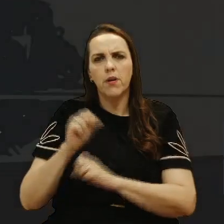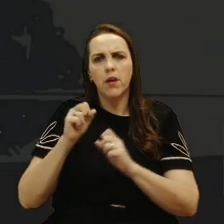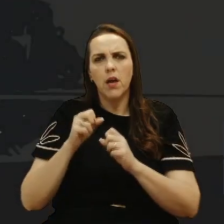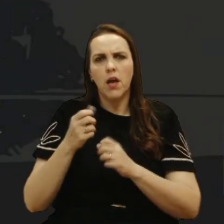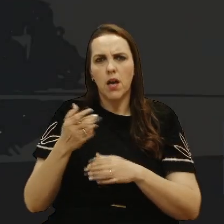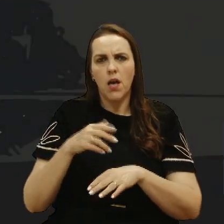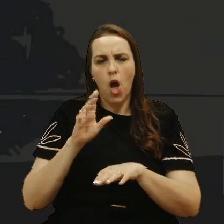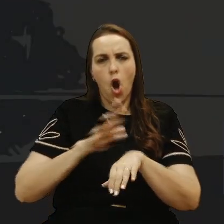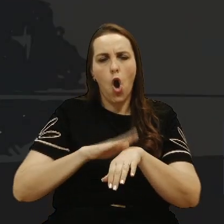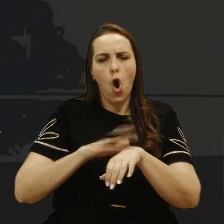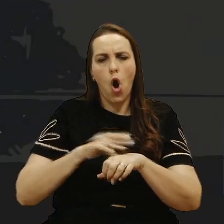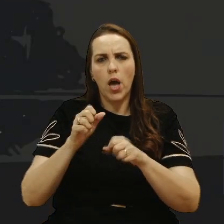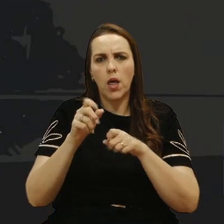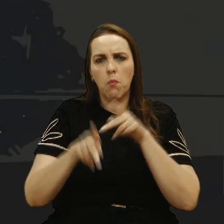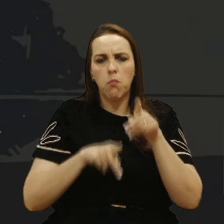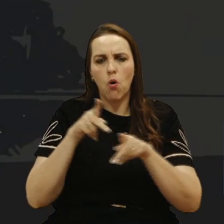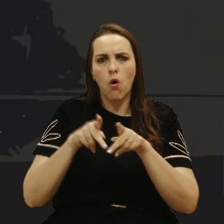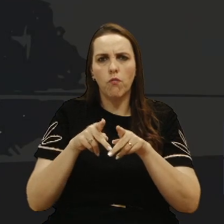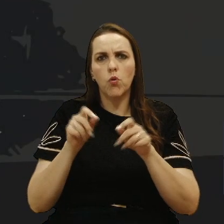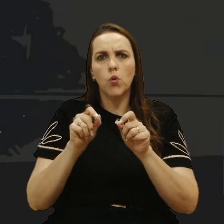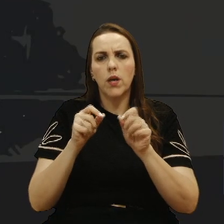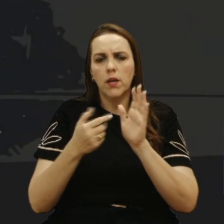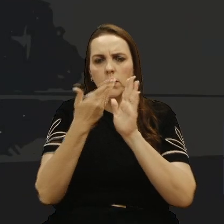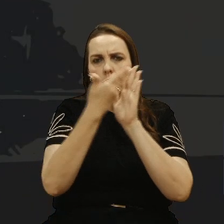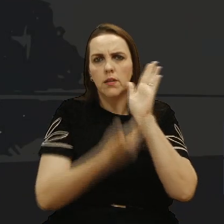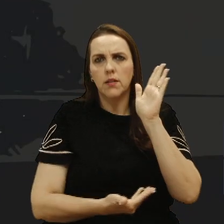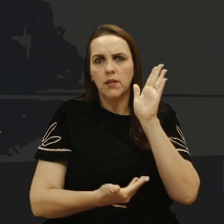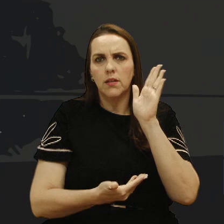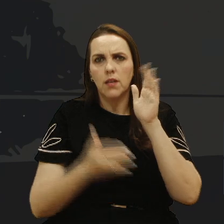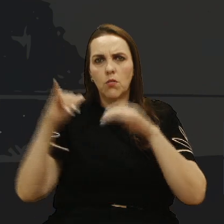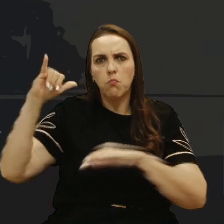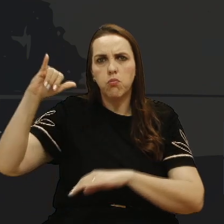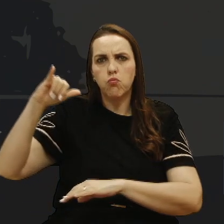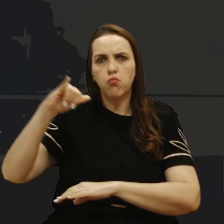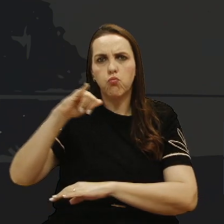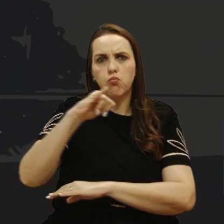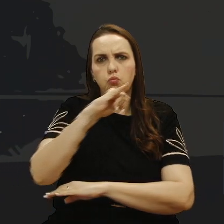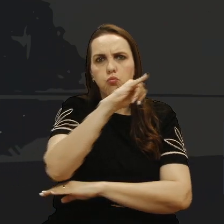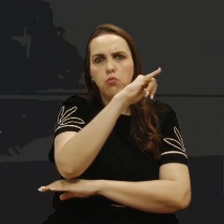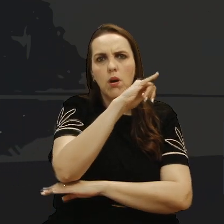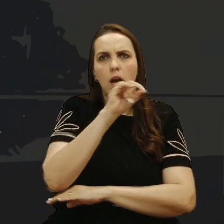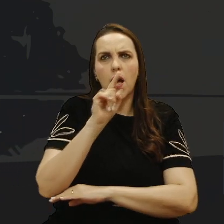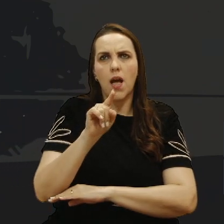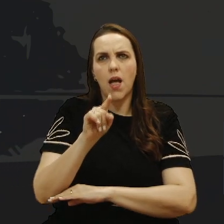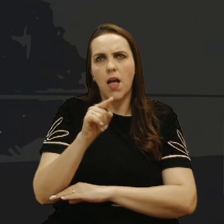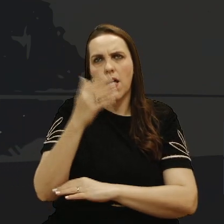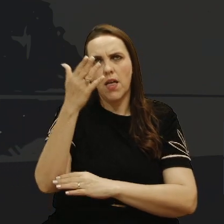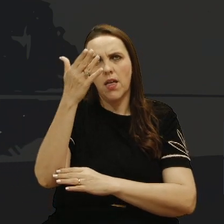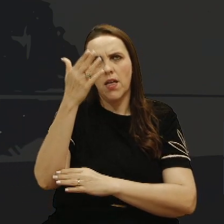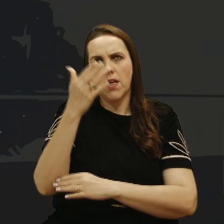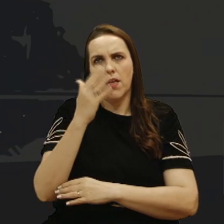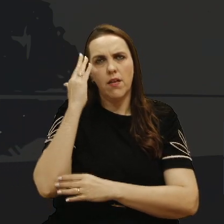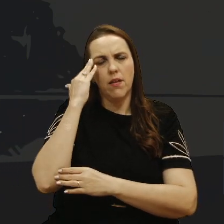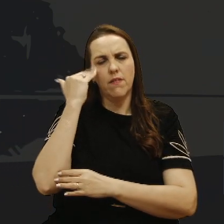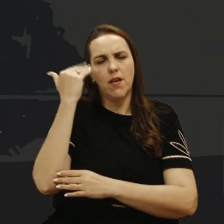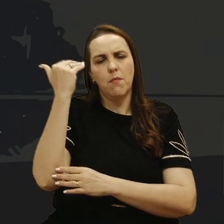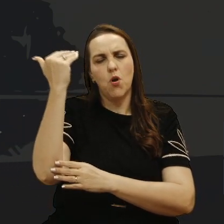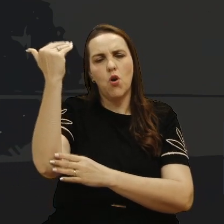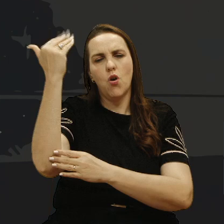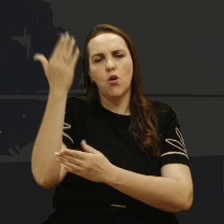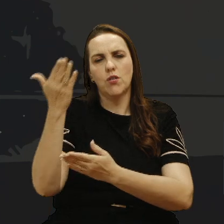hoje? Que quem andava no jatinho do Daniel Vorcaro era o ídolo maior da direita jovem